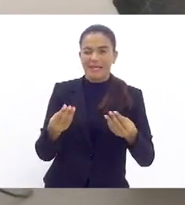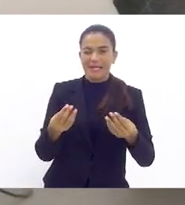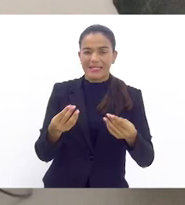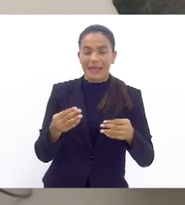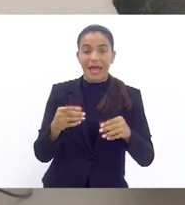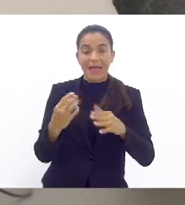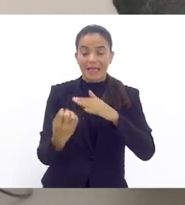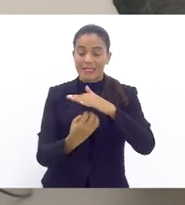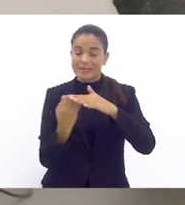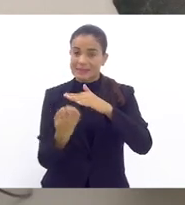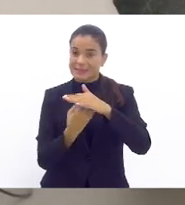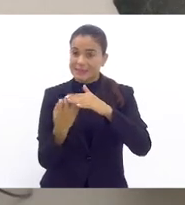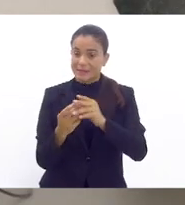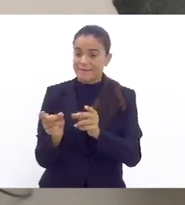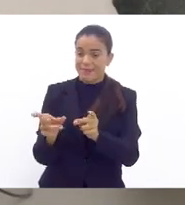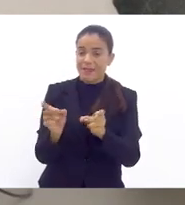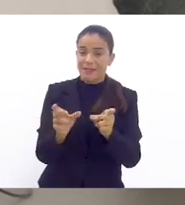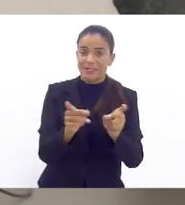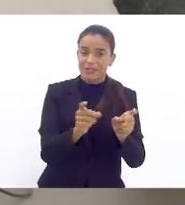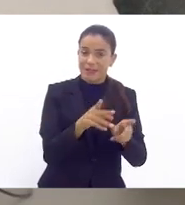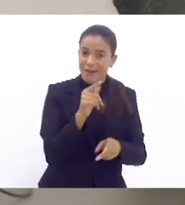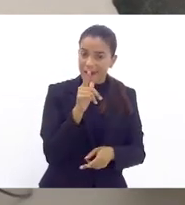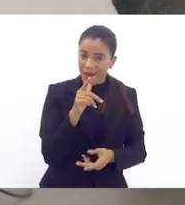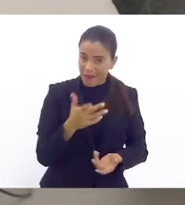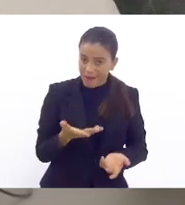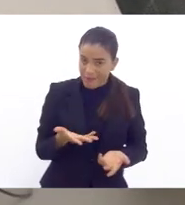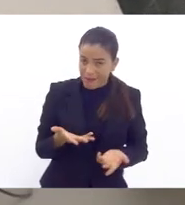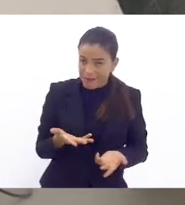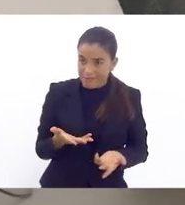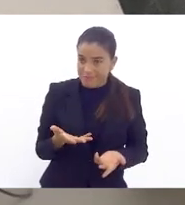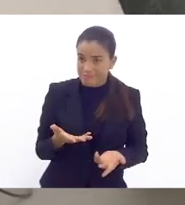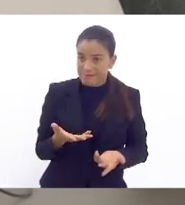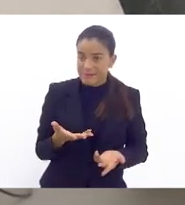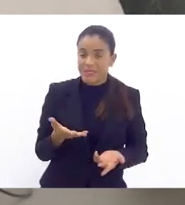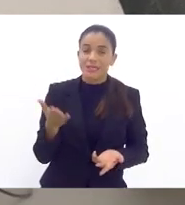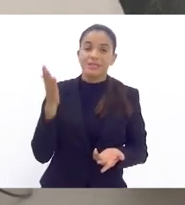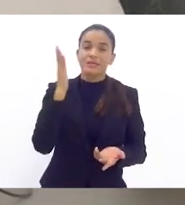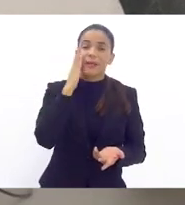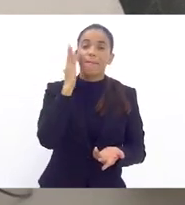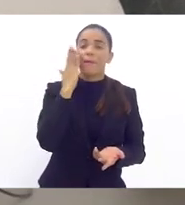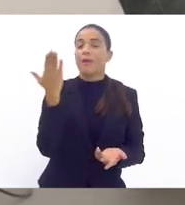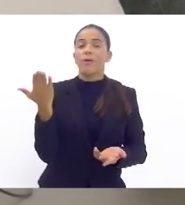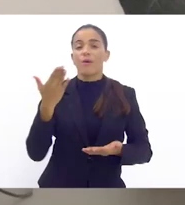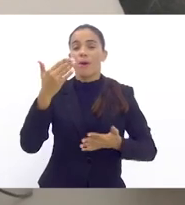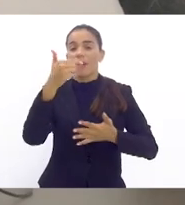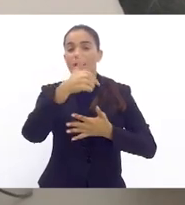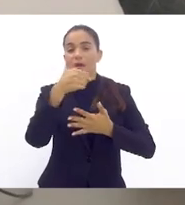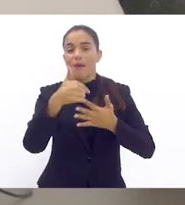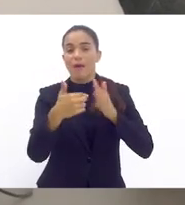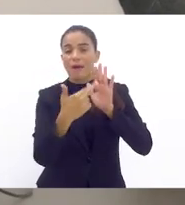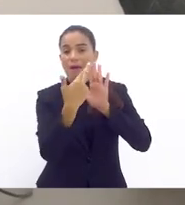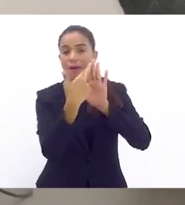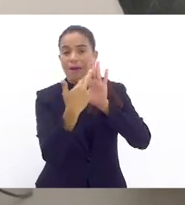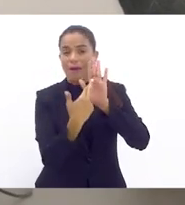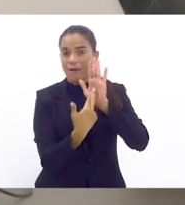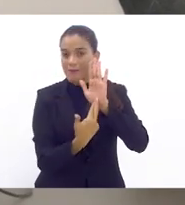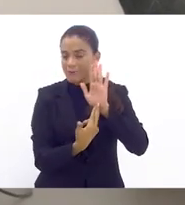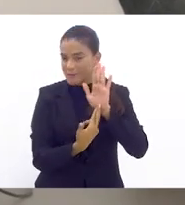as empresas que evasam água, não é? E saber quais os critérios que